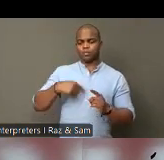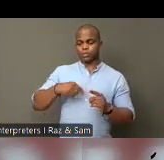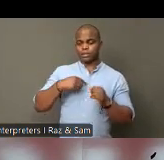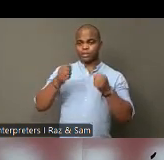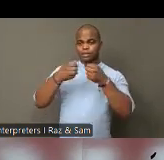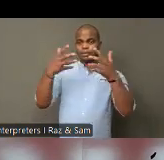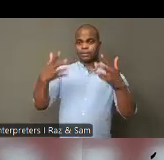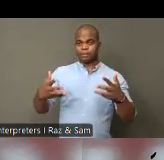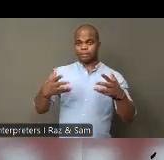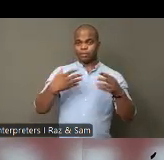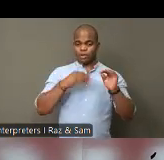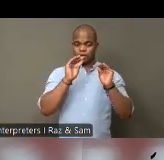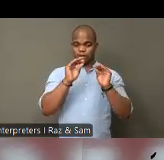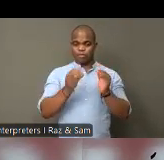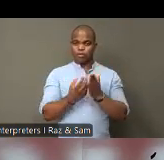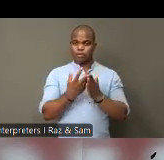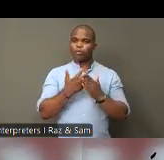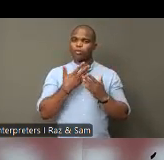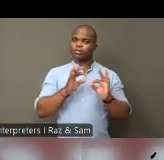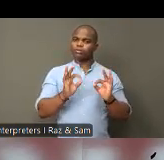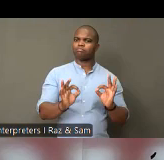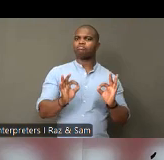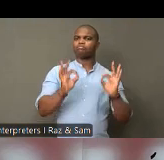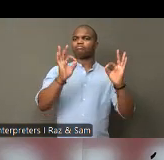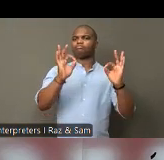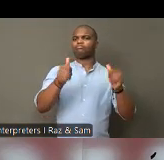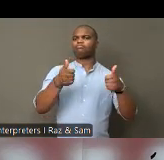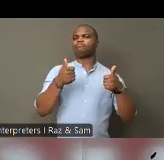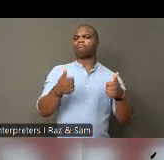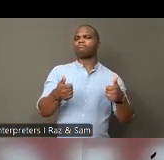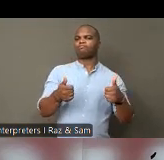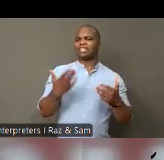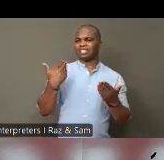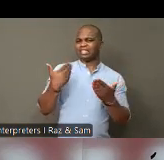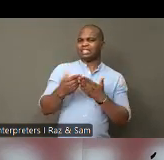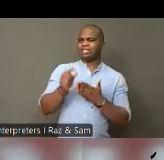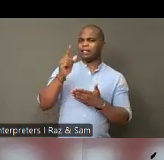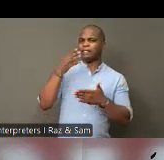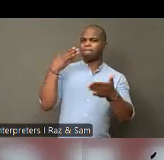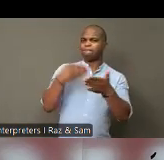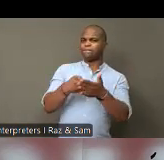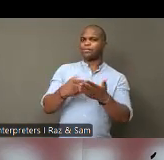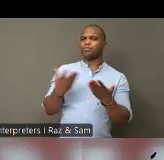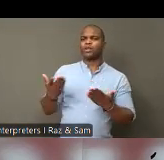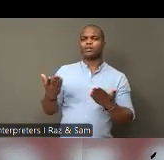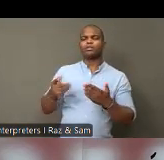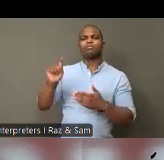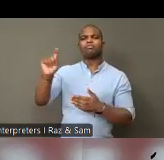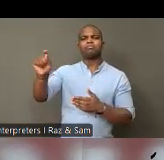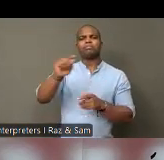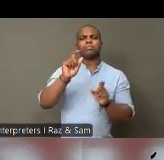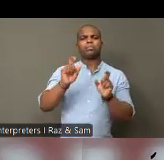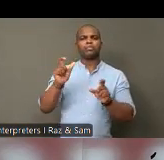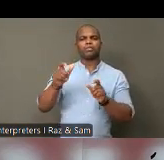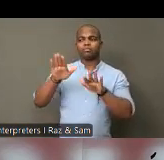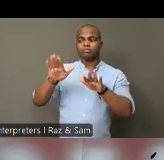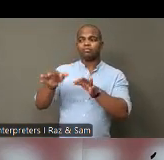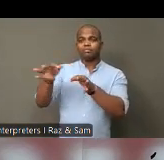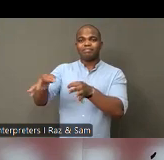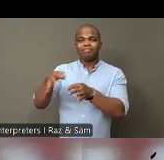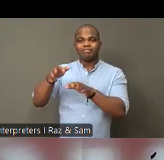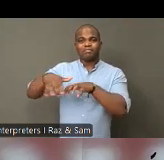um software que permite, quando eles enviam fotografias de texto, nós podemos usar